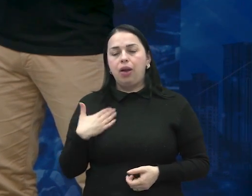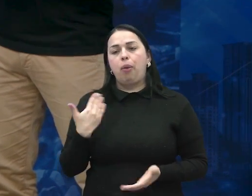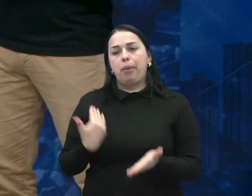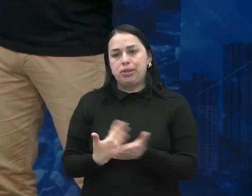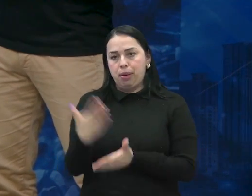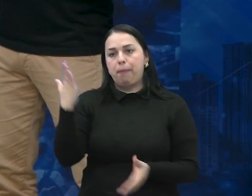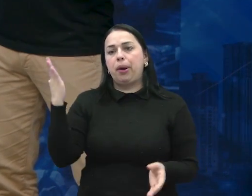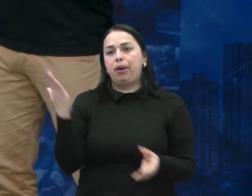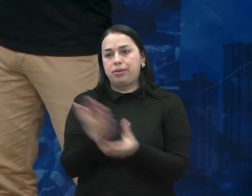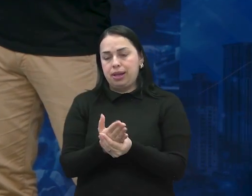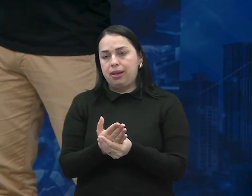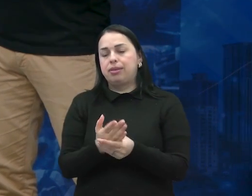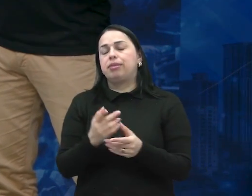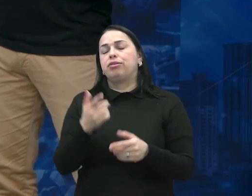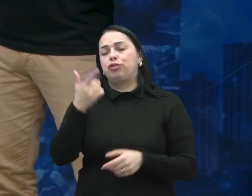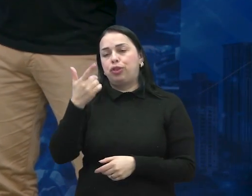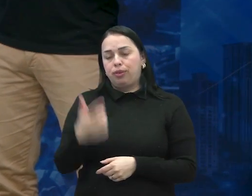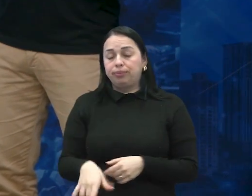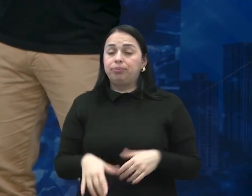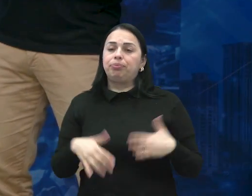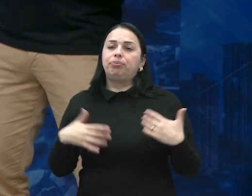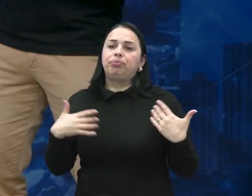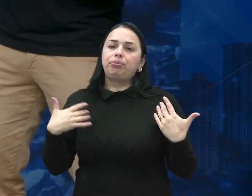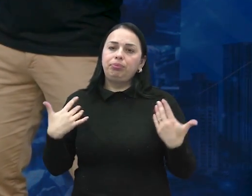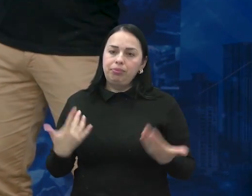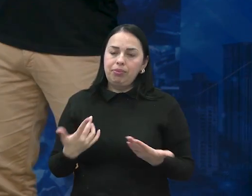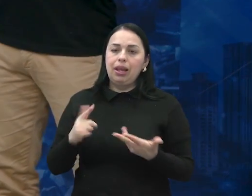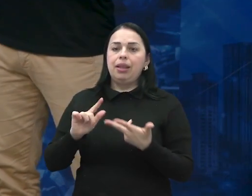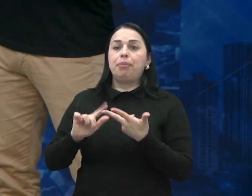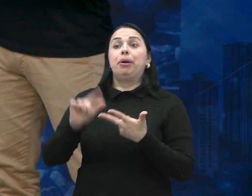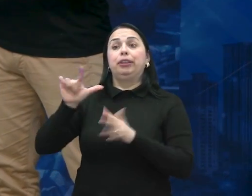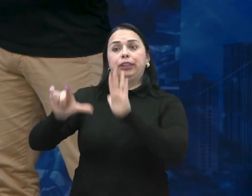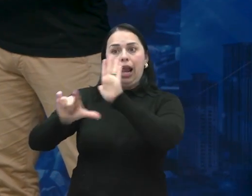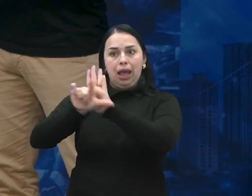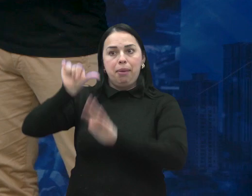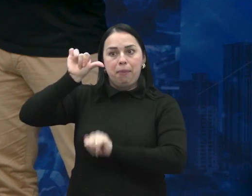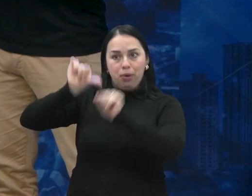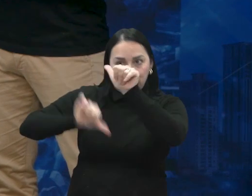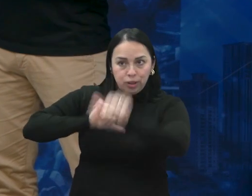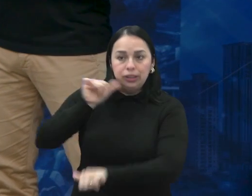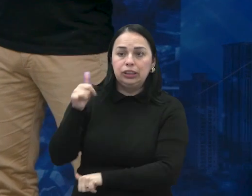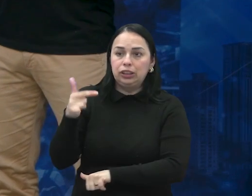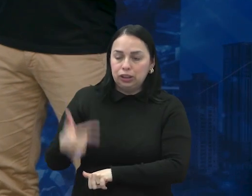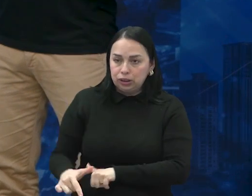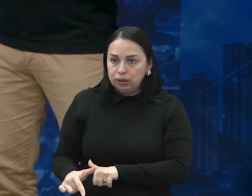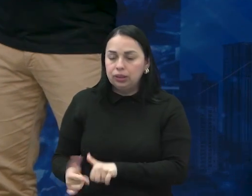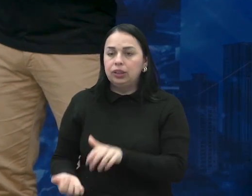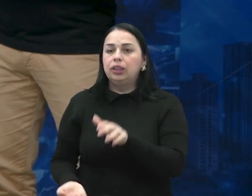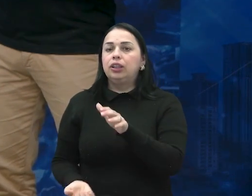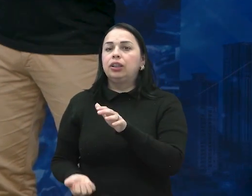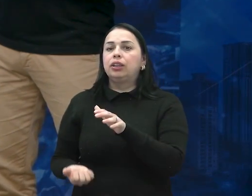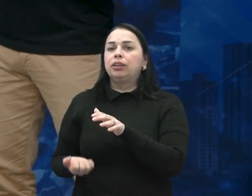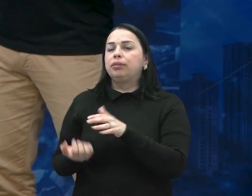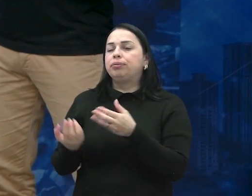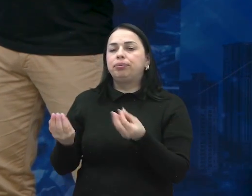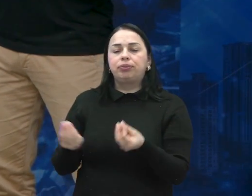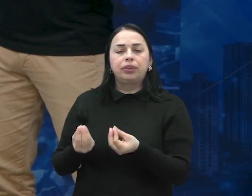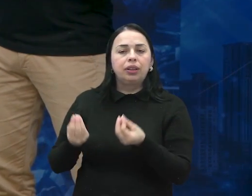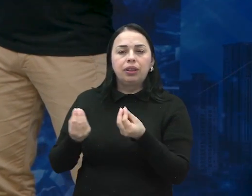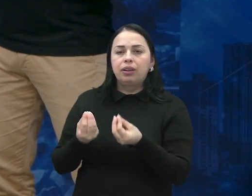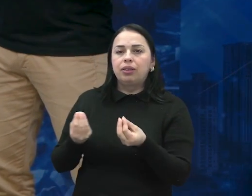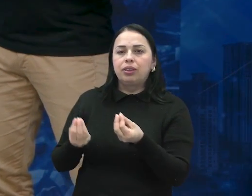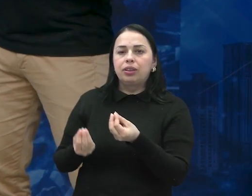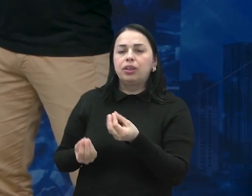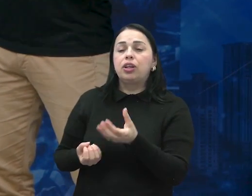na justiça contra a fiscalização. E aí mais uma modificação na lei seca, onde